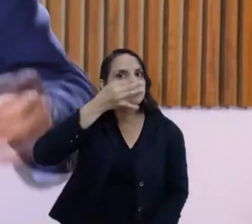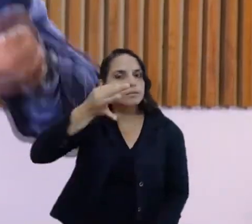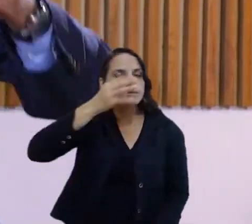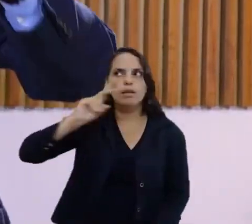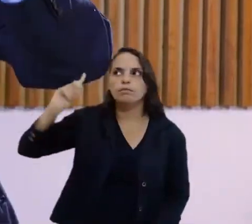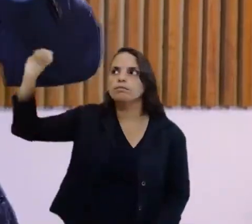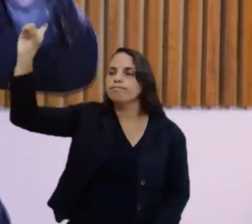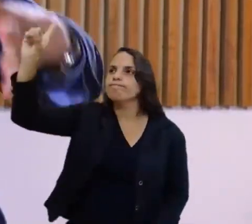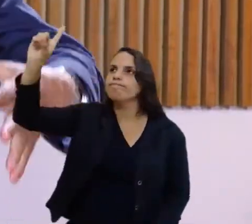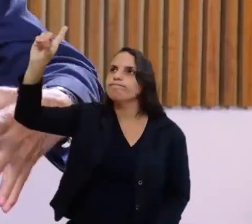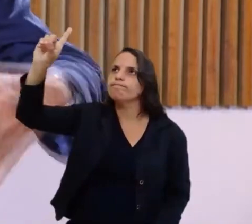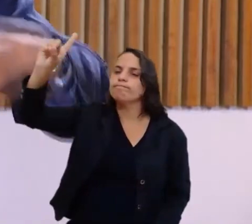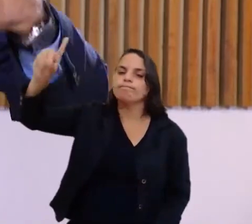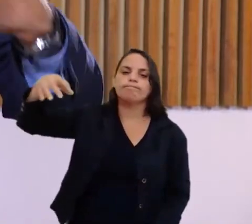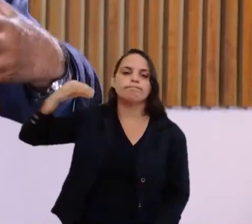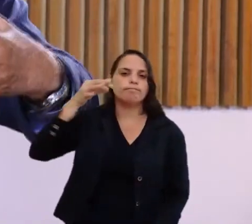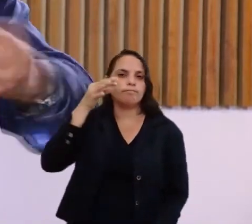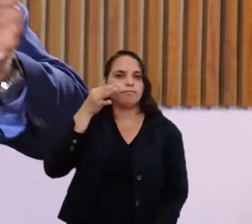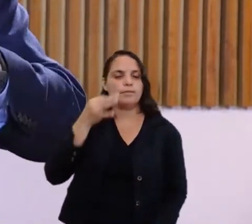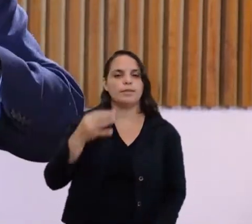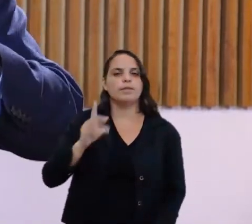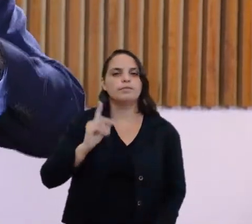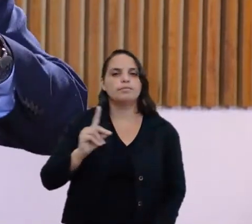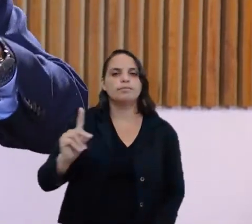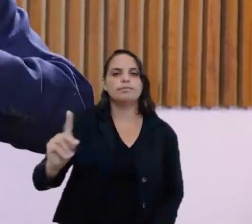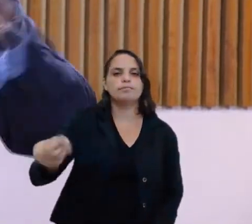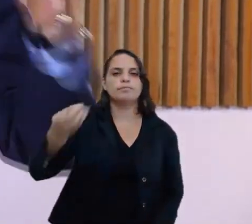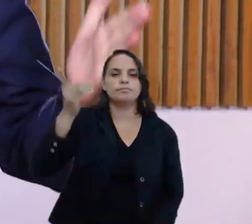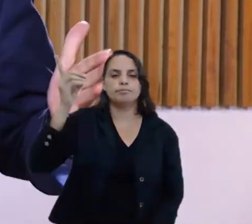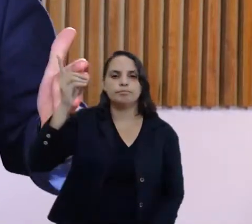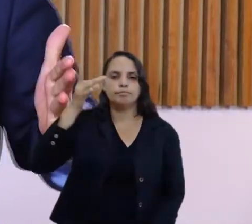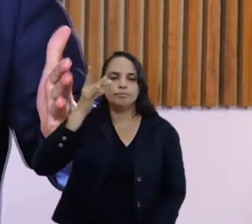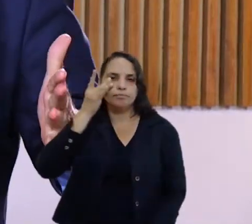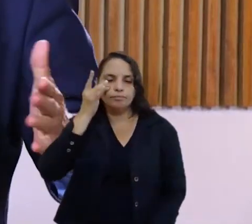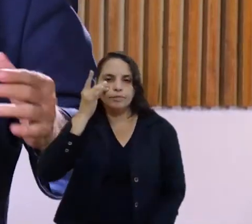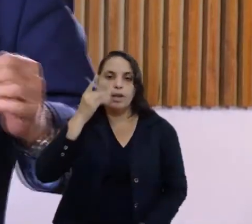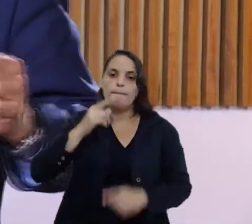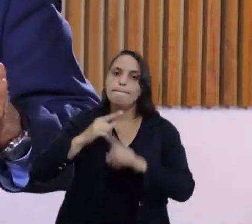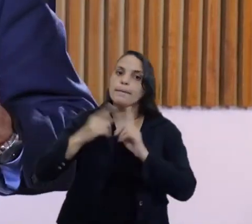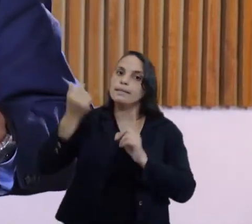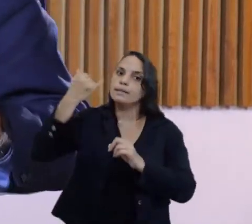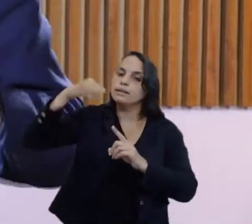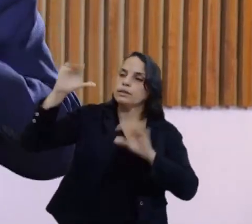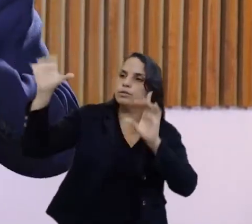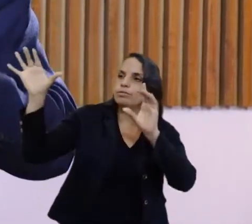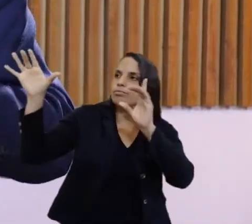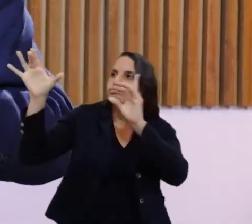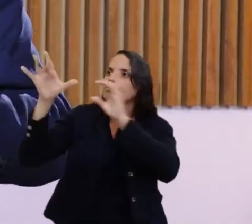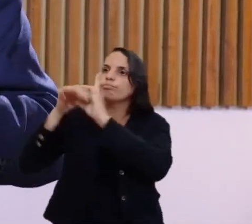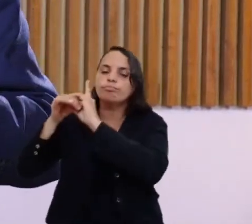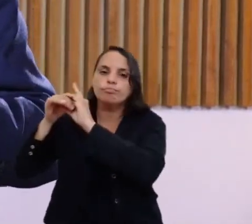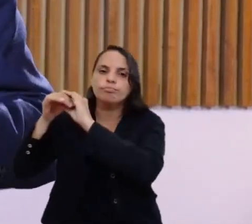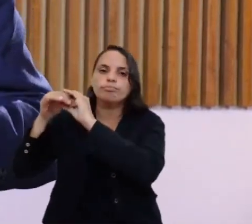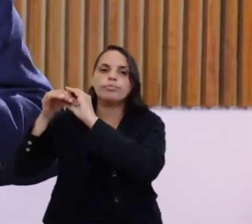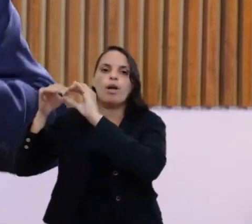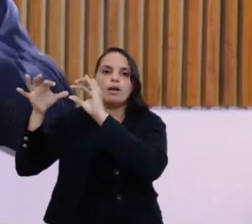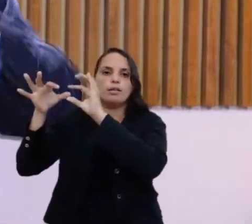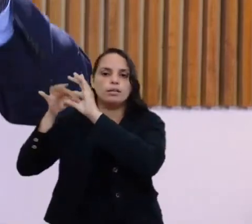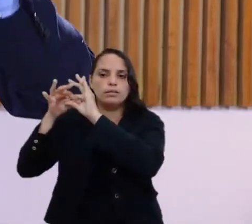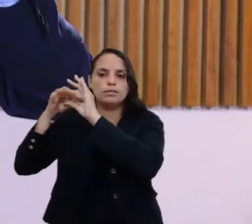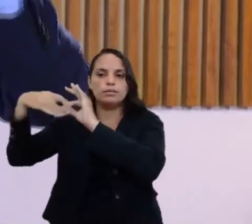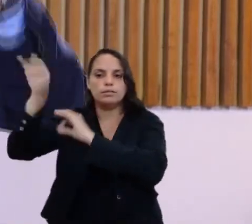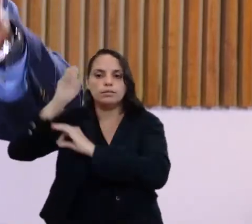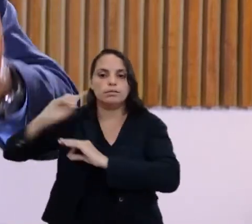o Espírito Santo é onipotente, Cristo é onipotente, mas quando nos aliamos a Cristo, diz aqui, nós somos habilitados